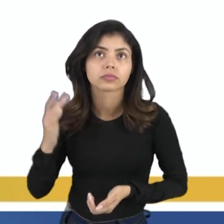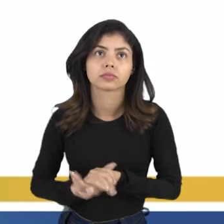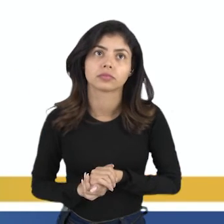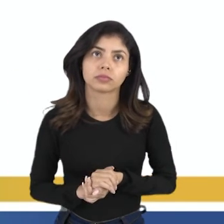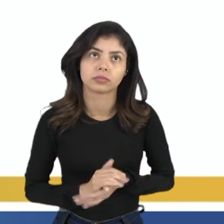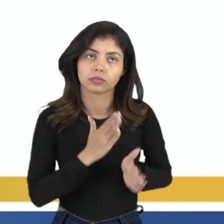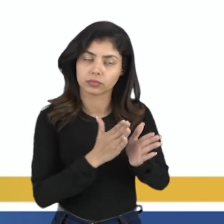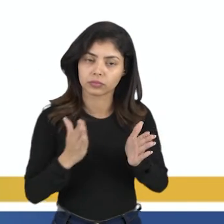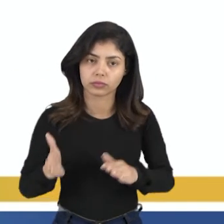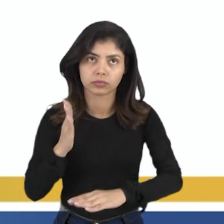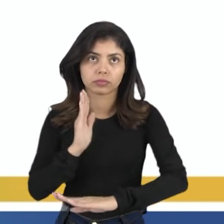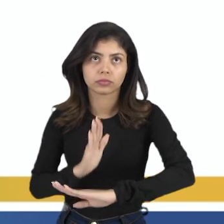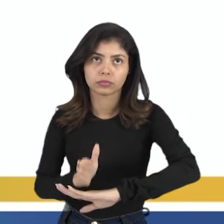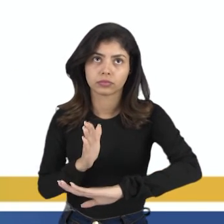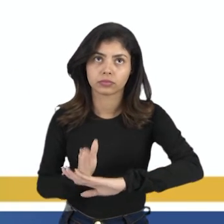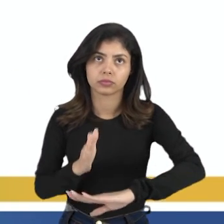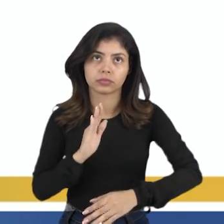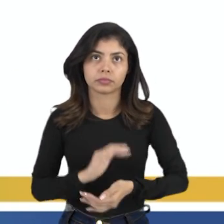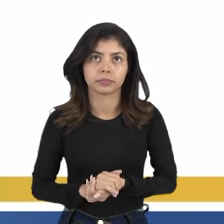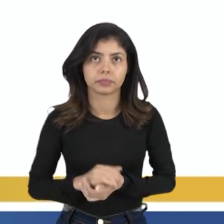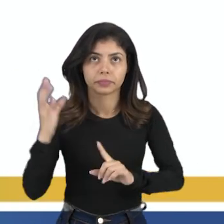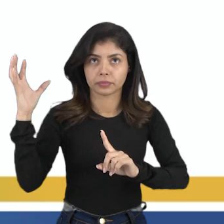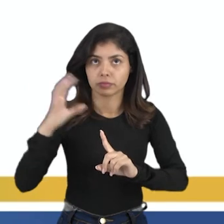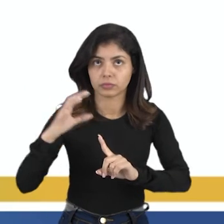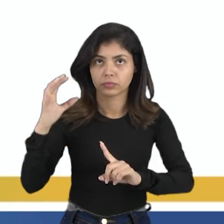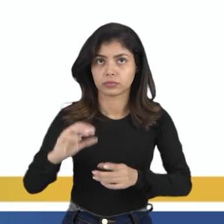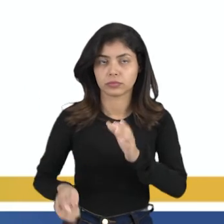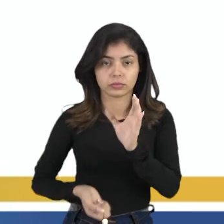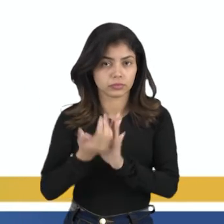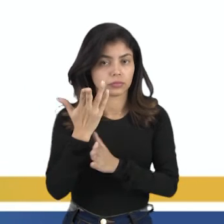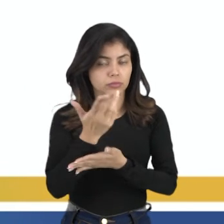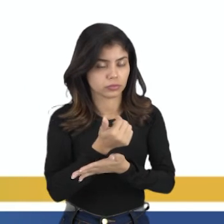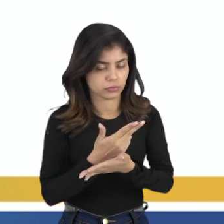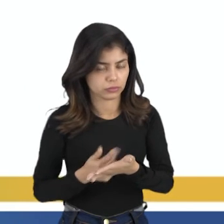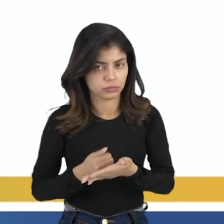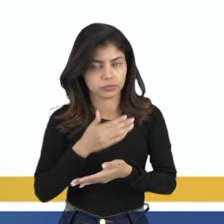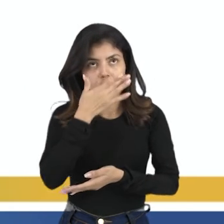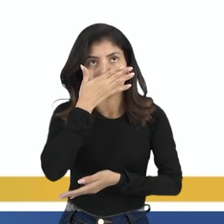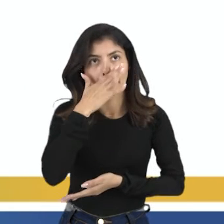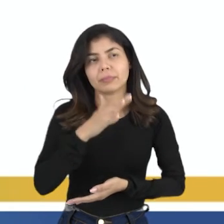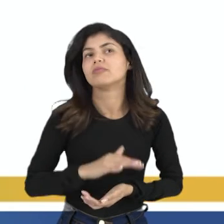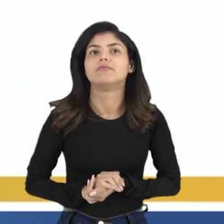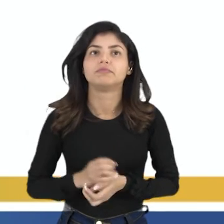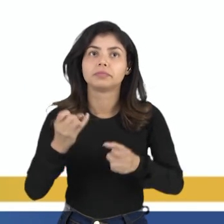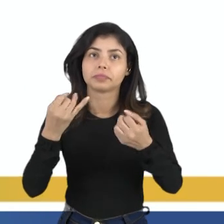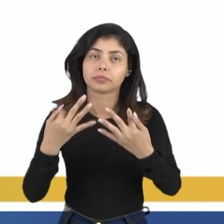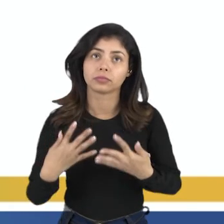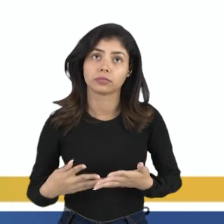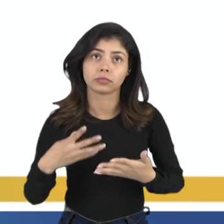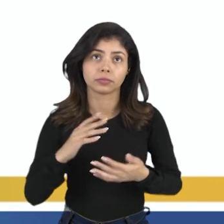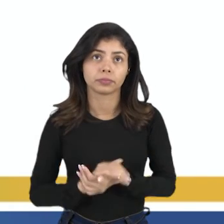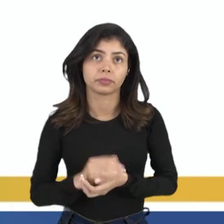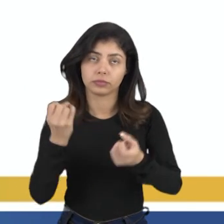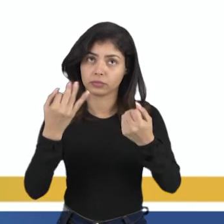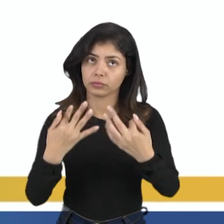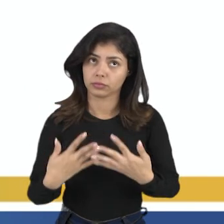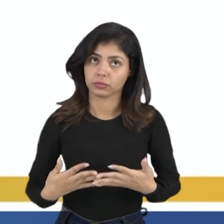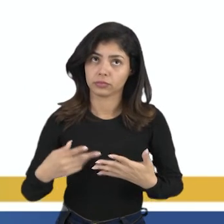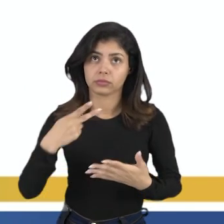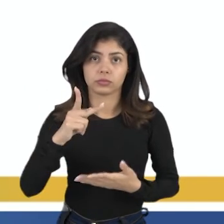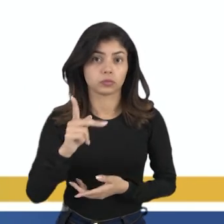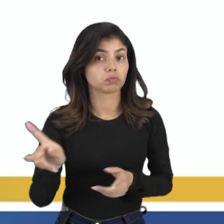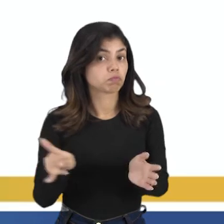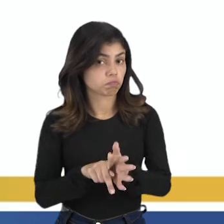principais acontecimentos ocorridos na Idade Moderna que influenciaram a criação artística. Segundo, você